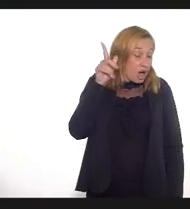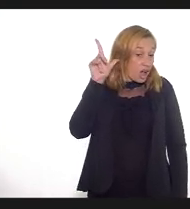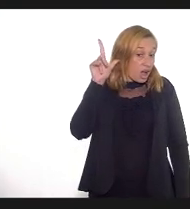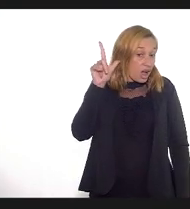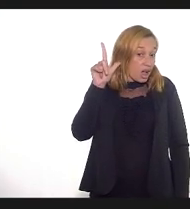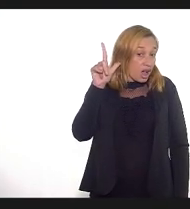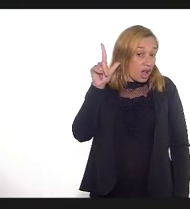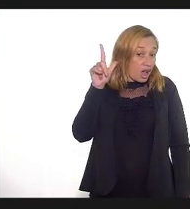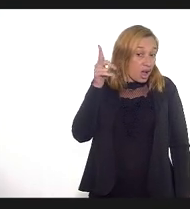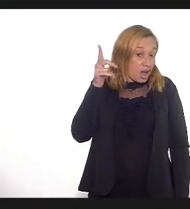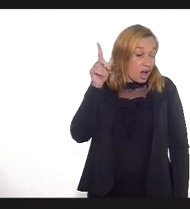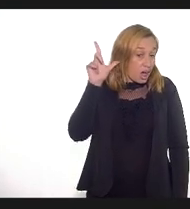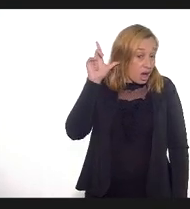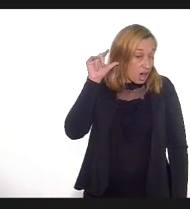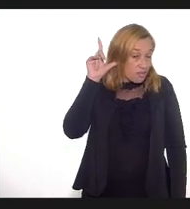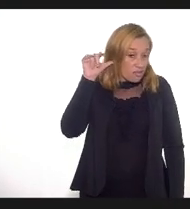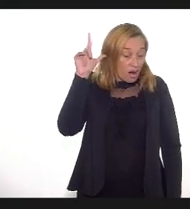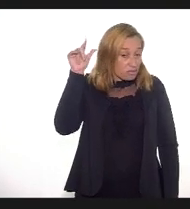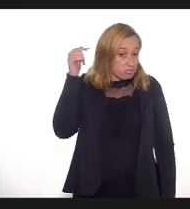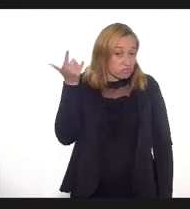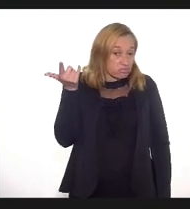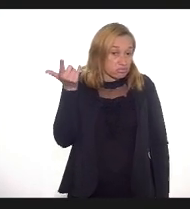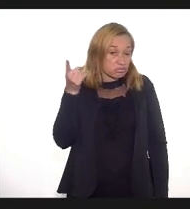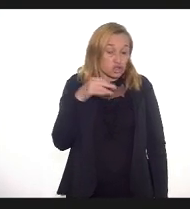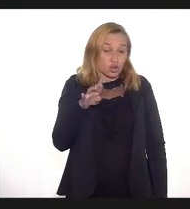Falei e digo novamente.